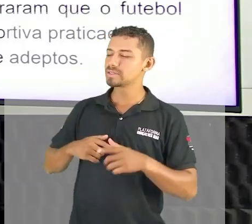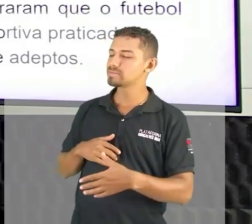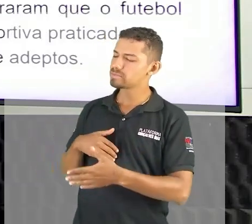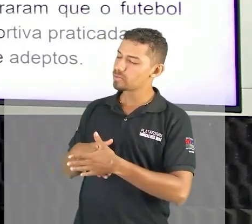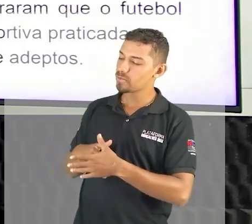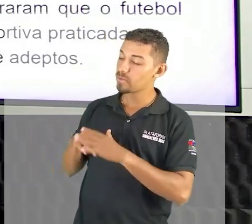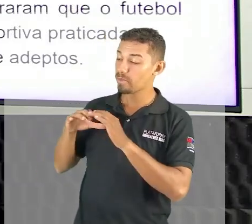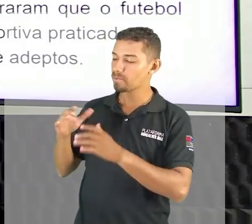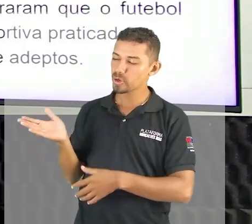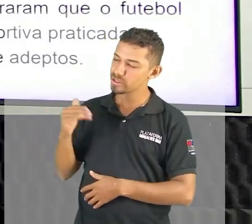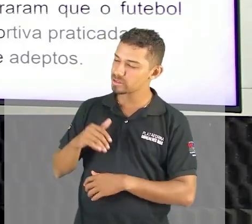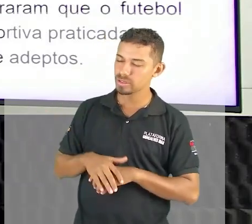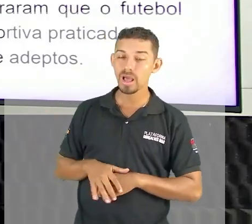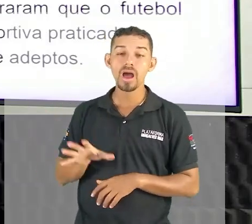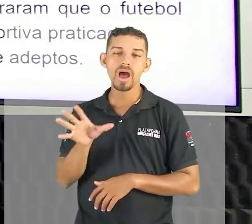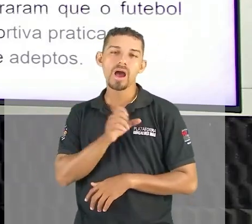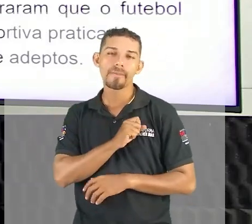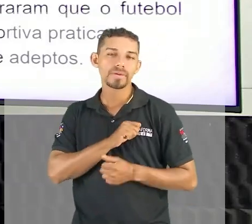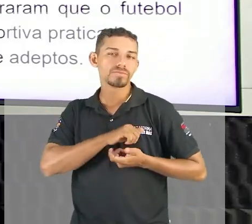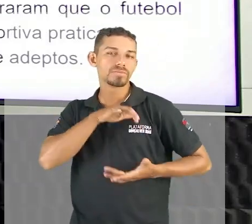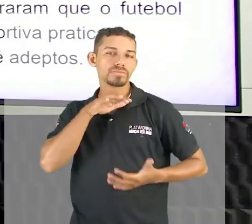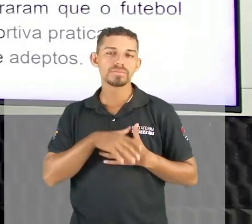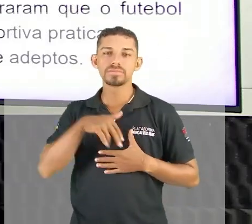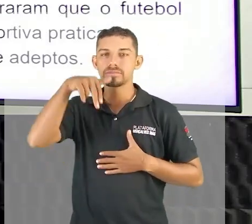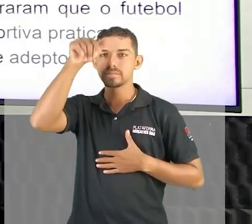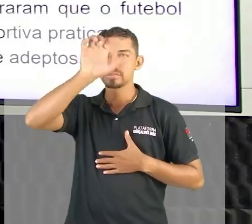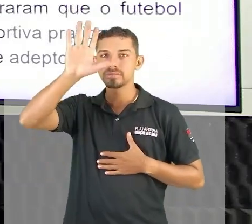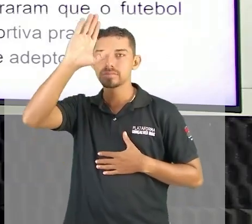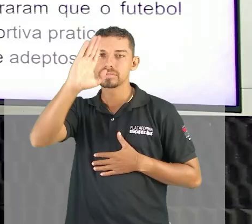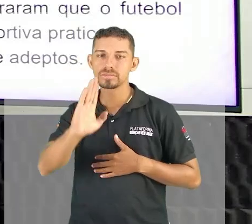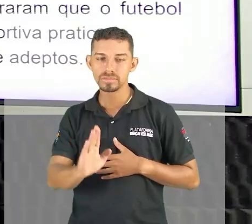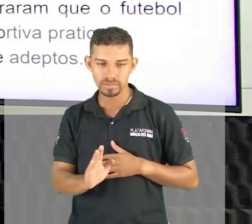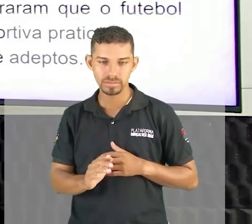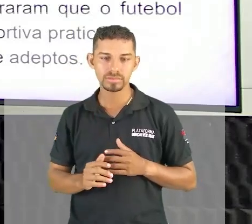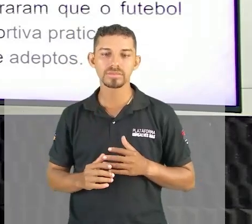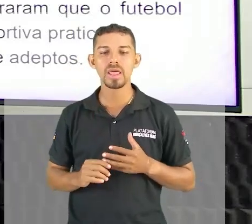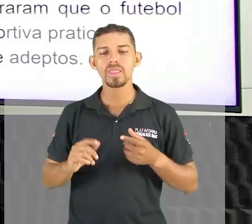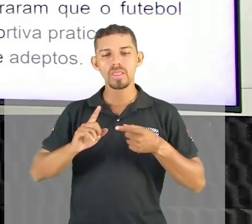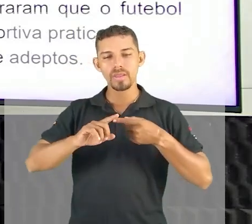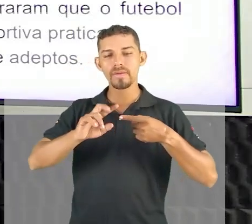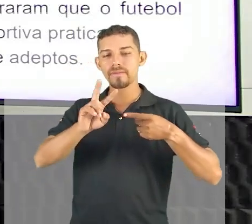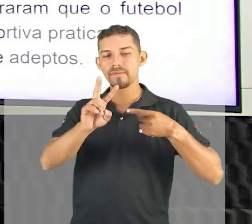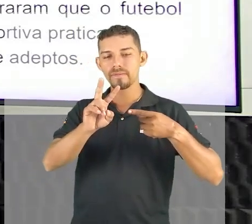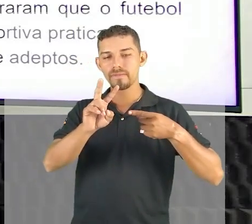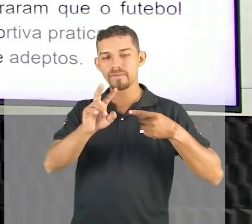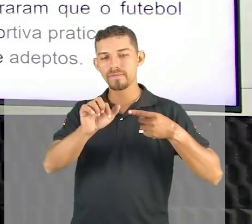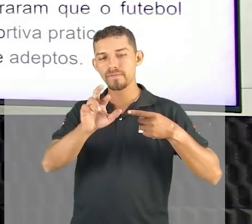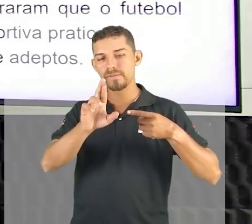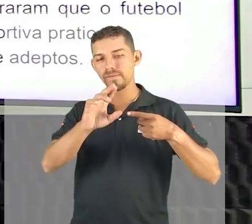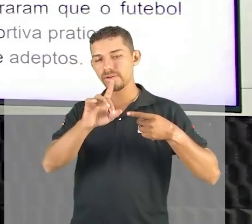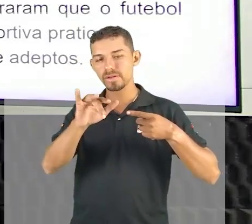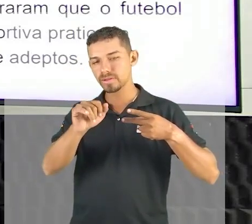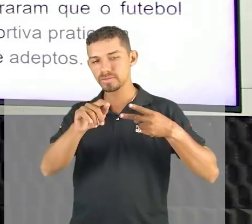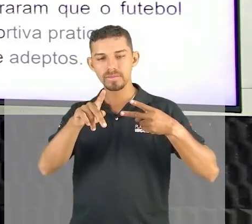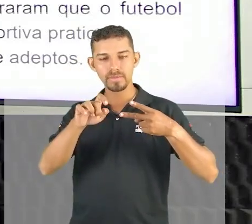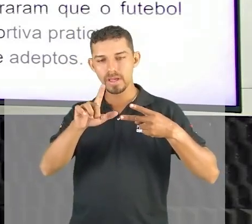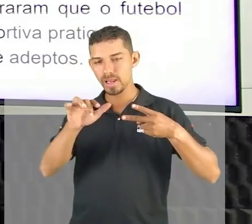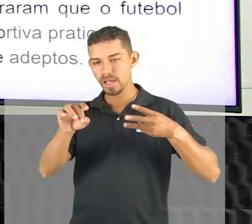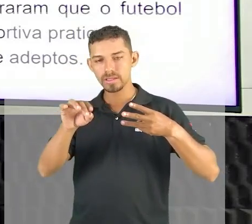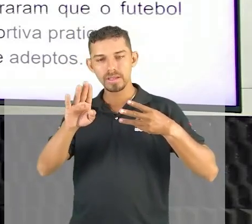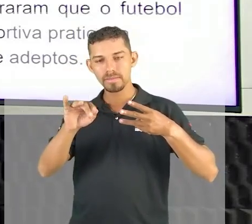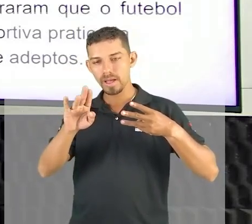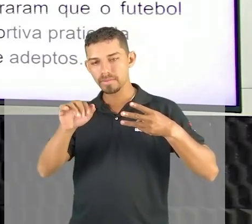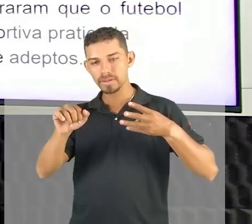é é mesmo uma paixão nacional então aqui a gente já percebe vários nomes né e futebol de vasia pelada baba